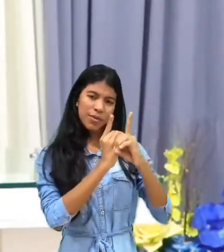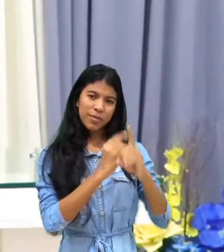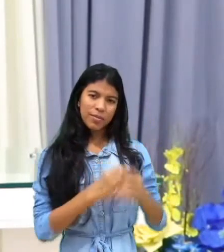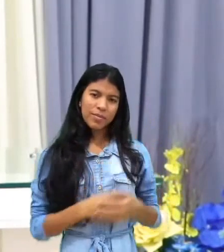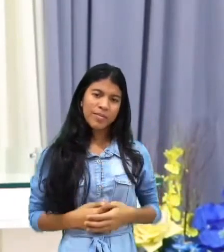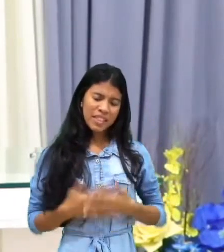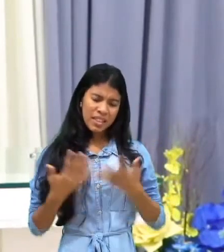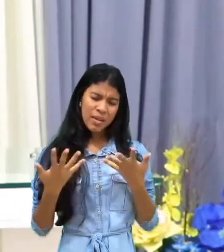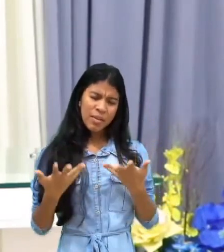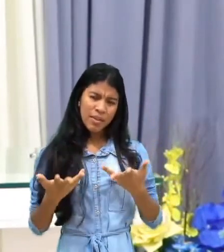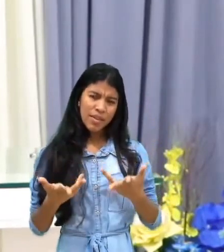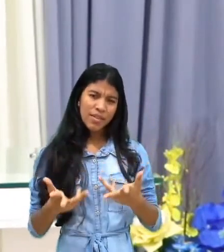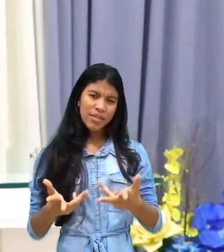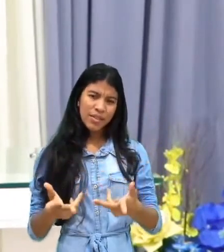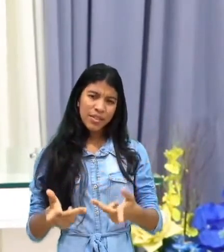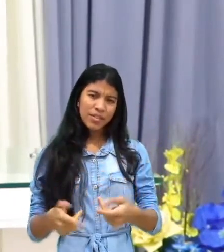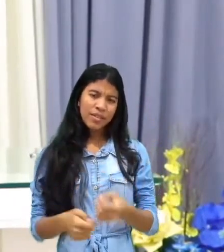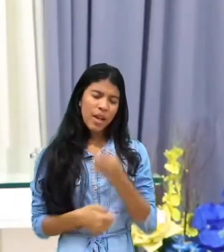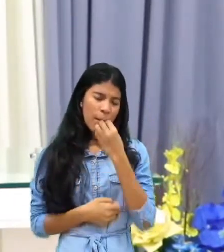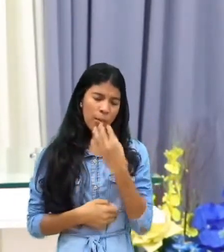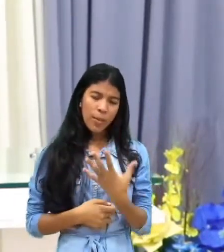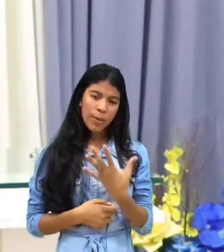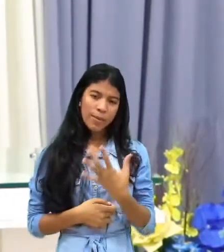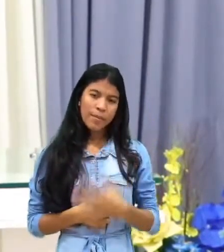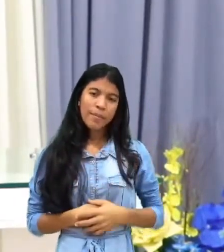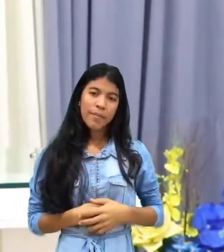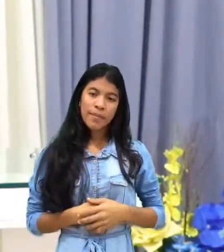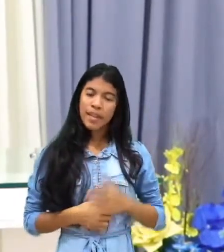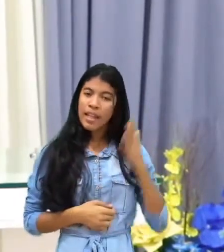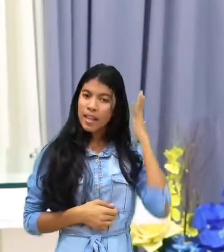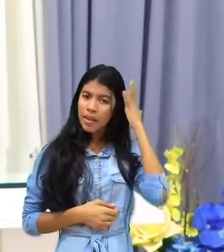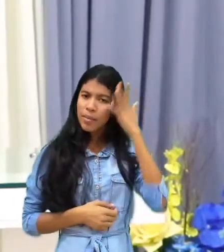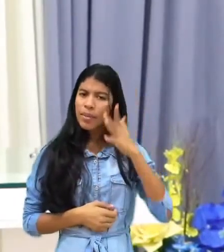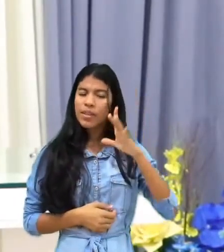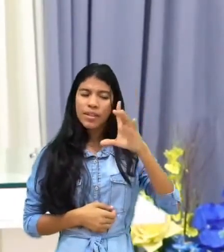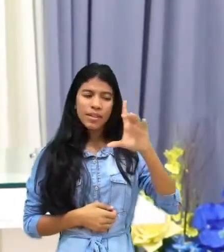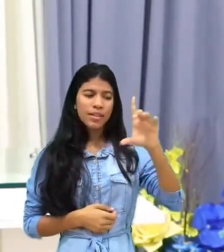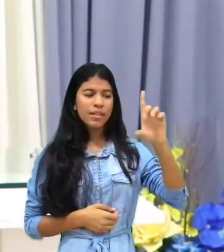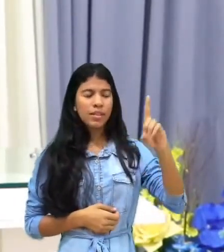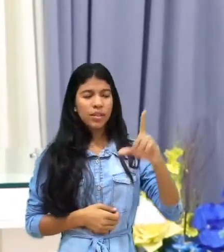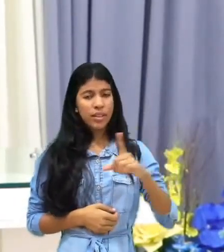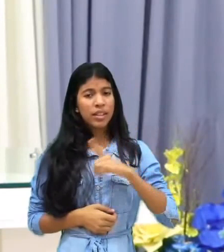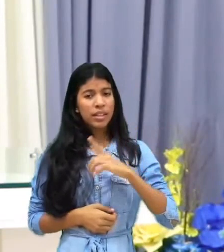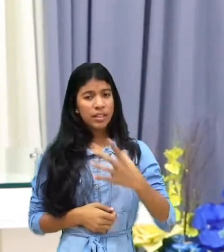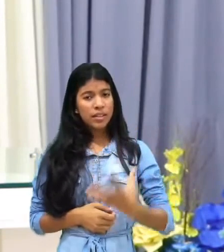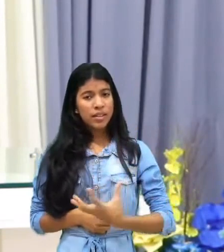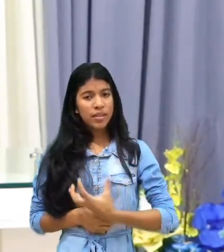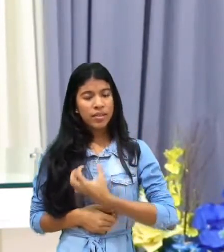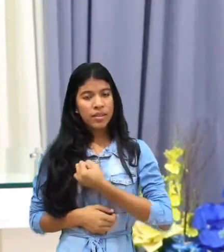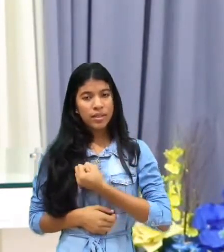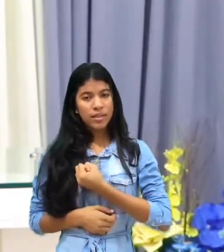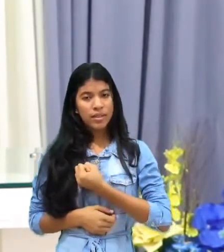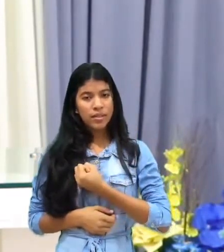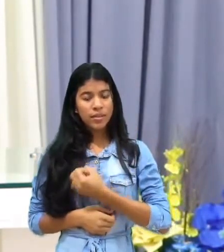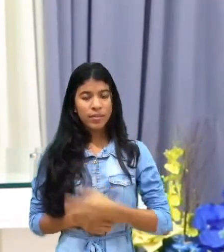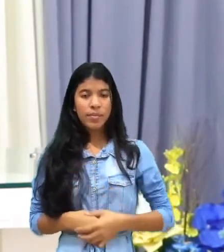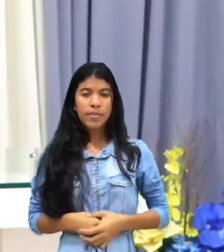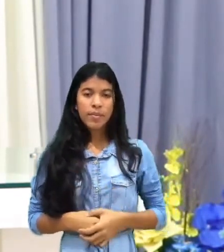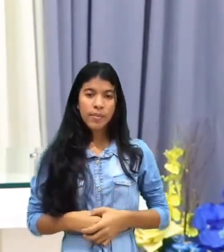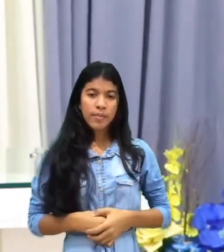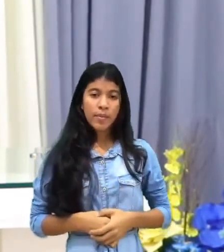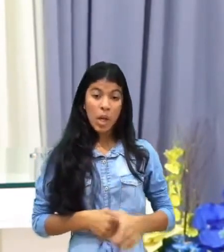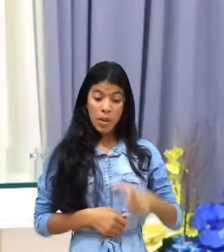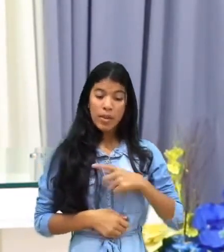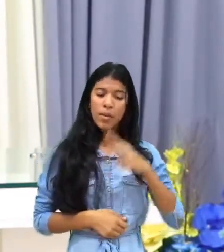Isso é maravilhoso. Na presença de Deus, a salvação de almas. Quando tem poder de Deus,